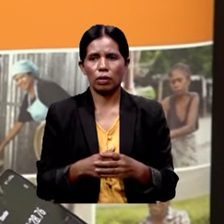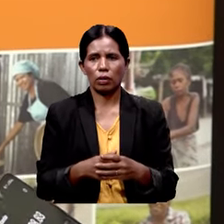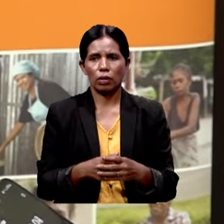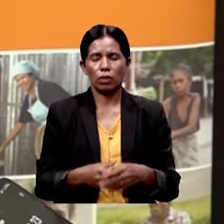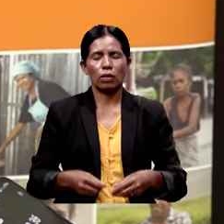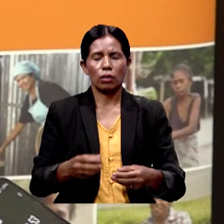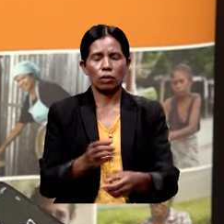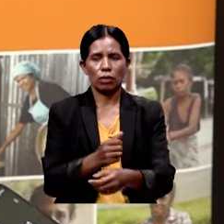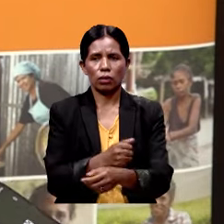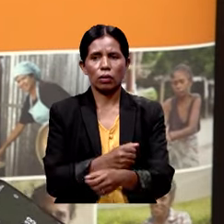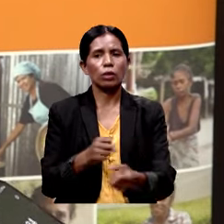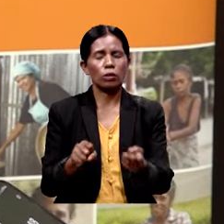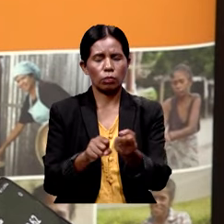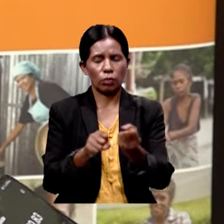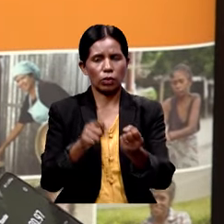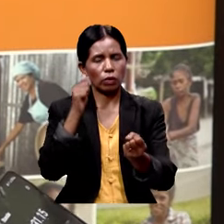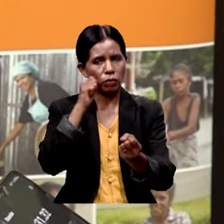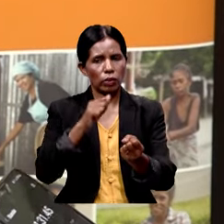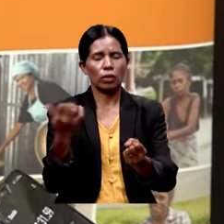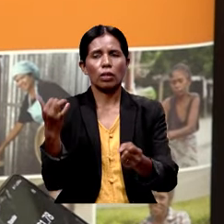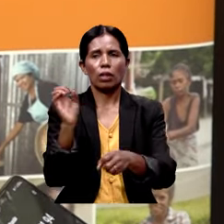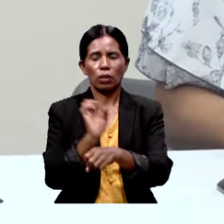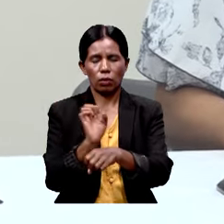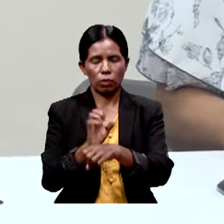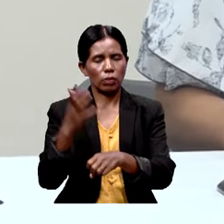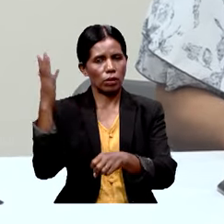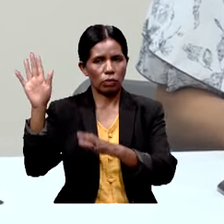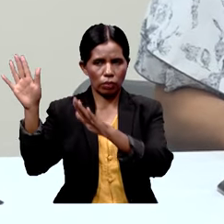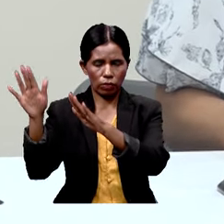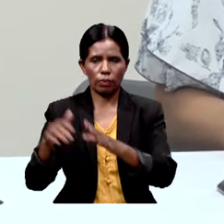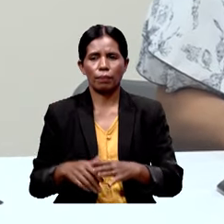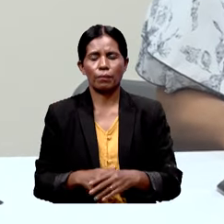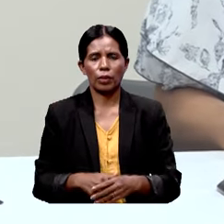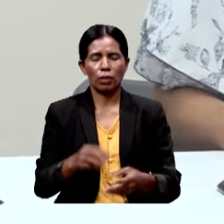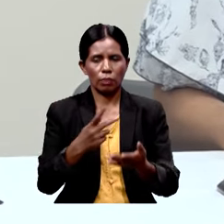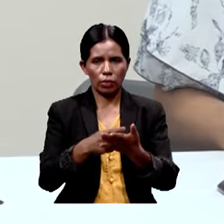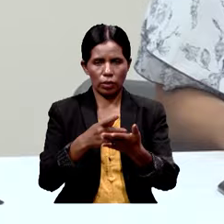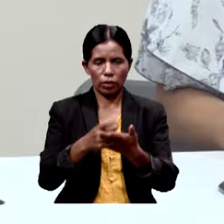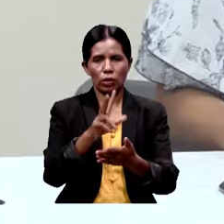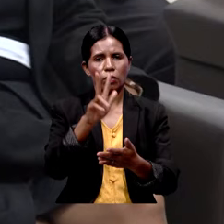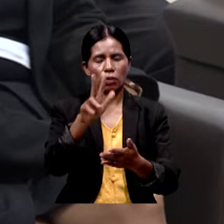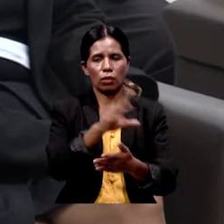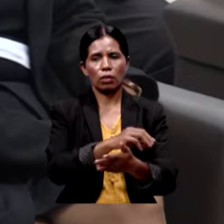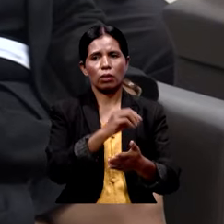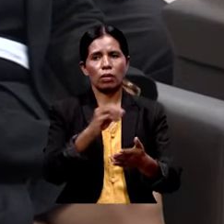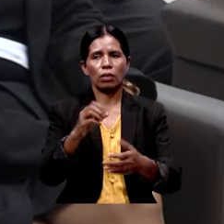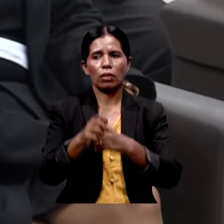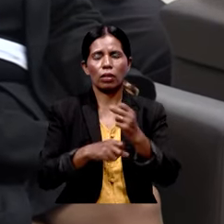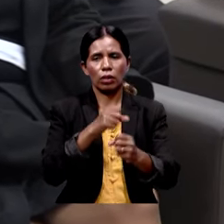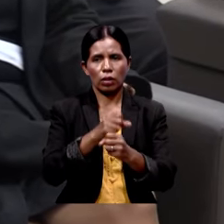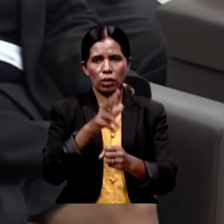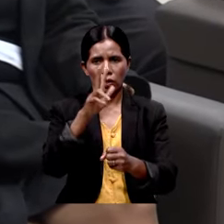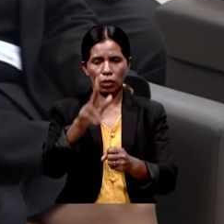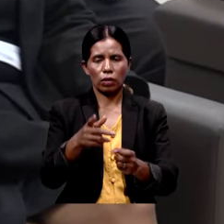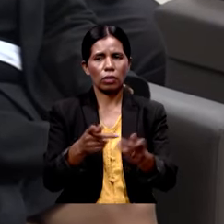empodera feito na economia e na área rural. Projeto a força todo né, se dura totinan tolu, e